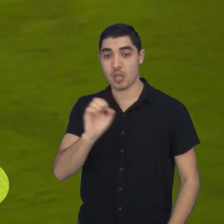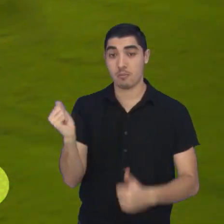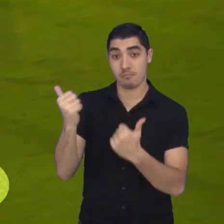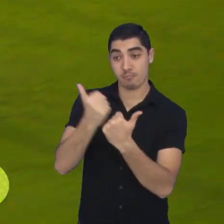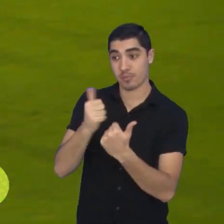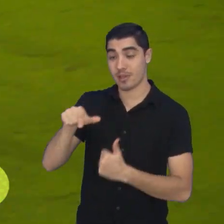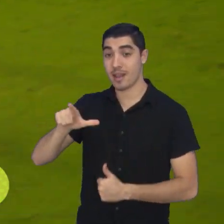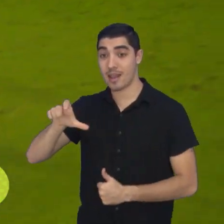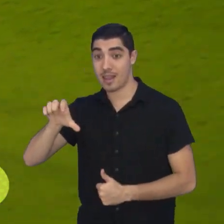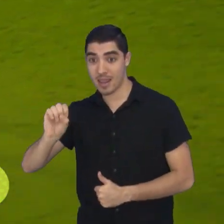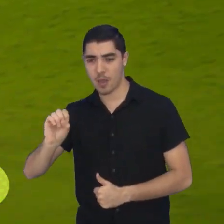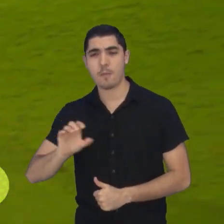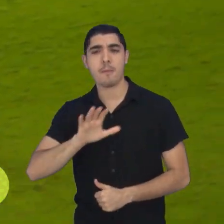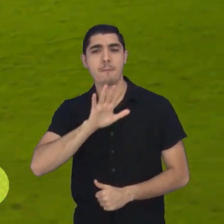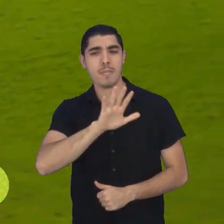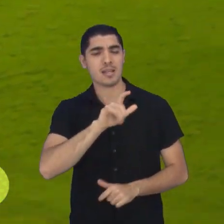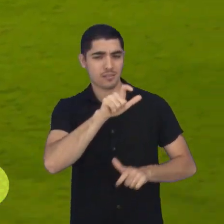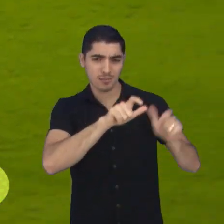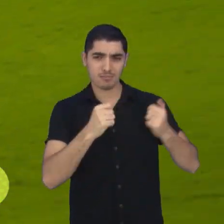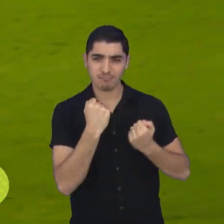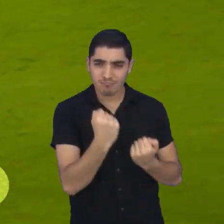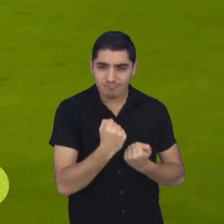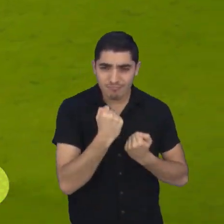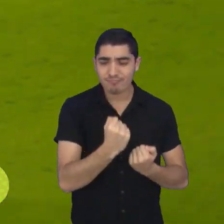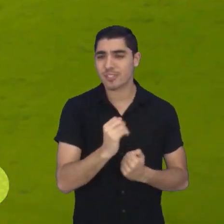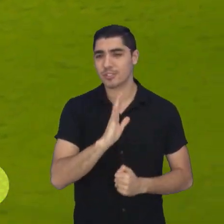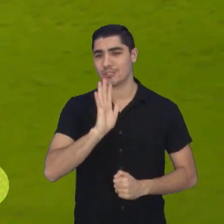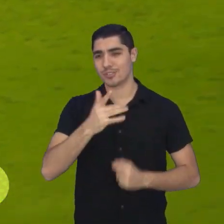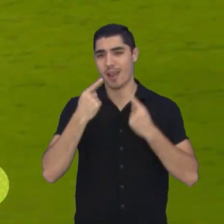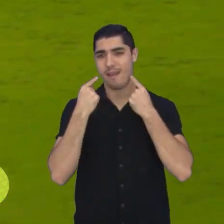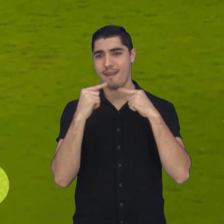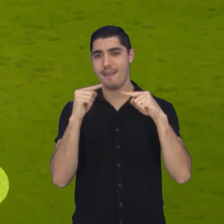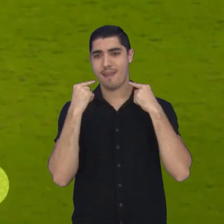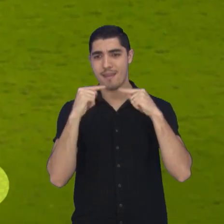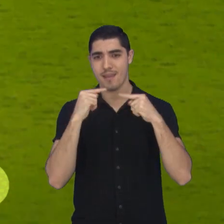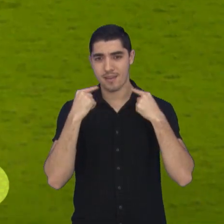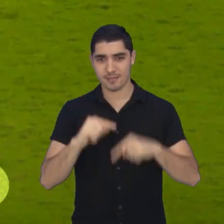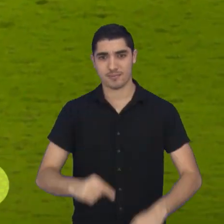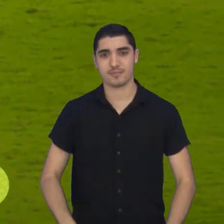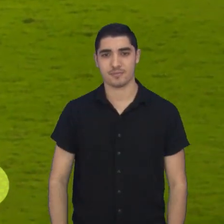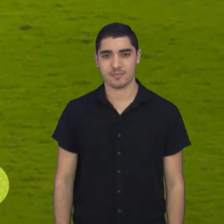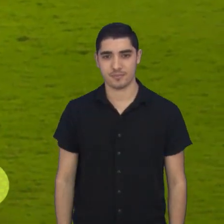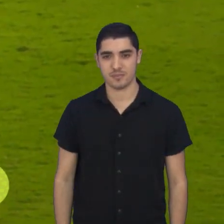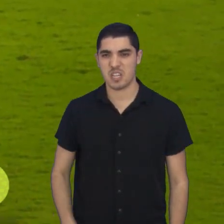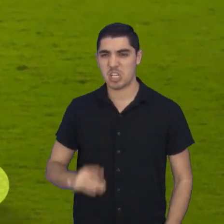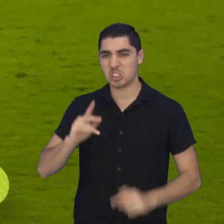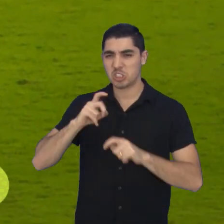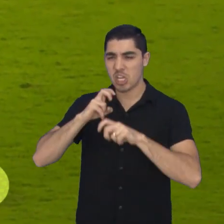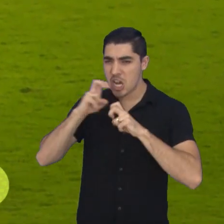que desagradou o torcedor nas arquibancadas do Martins Pereira.